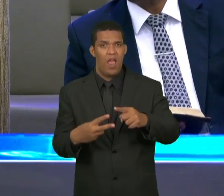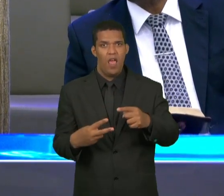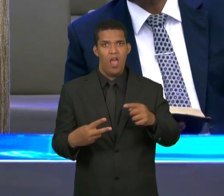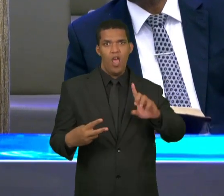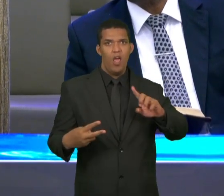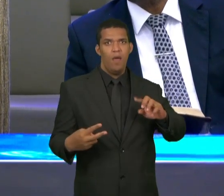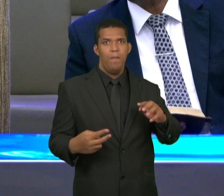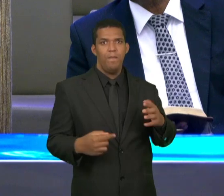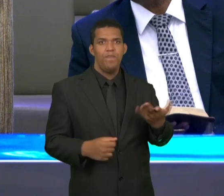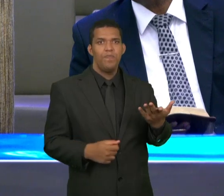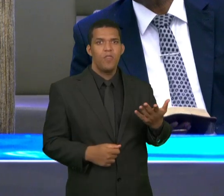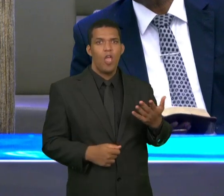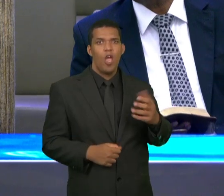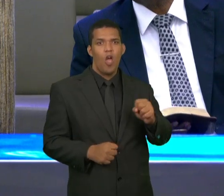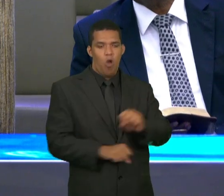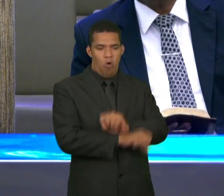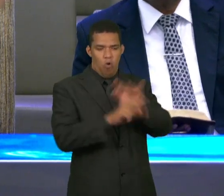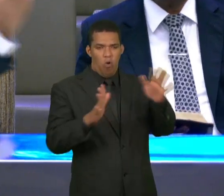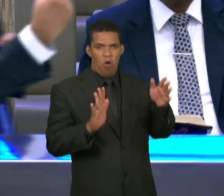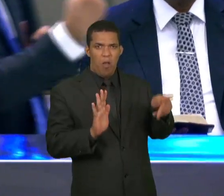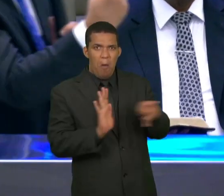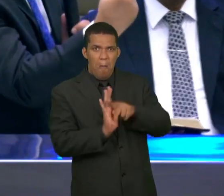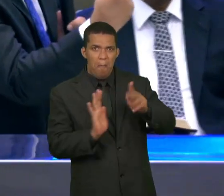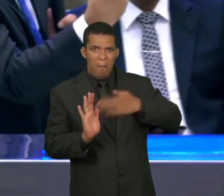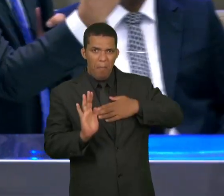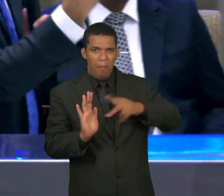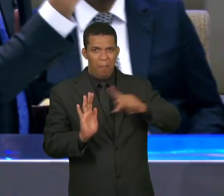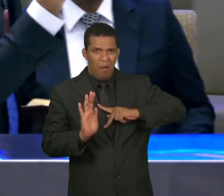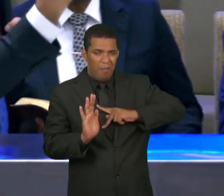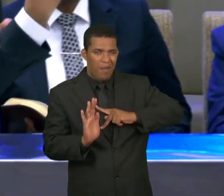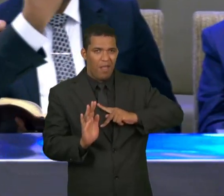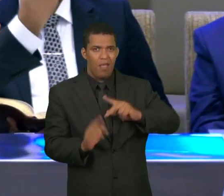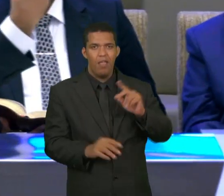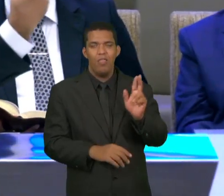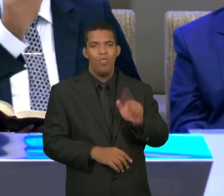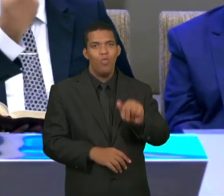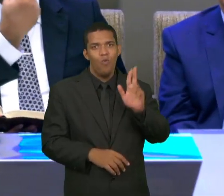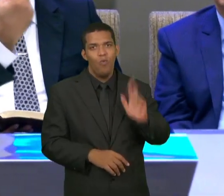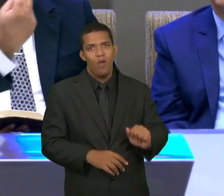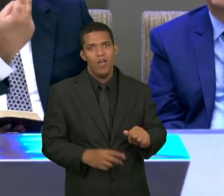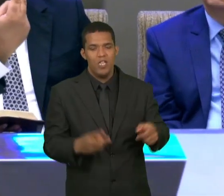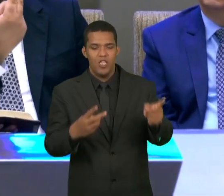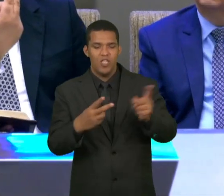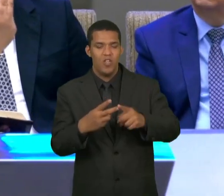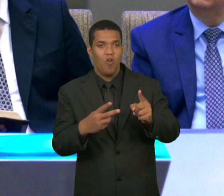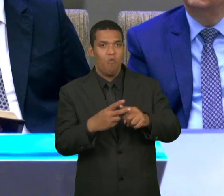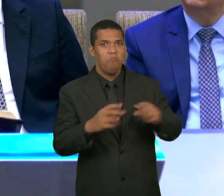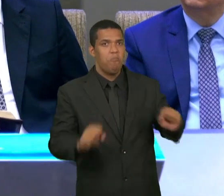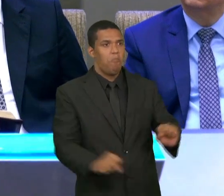glorificar. E segundo, é para manifestar o poder de Deus.